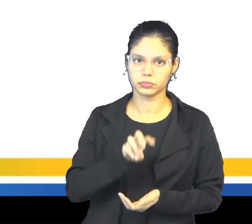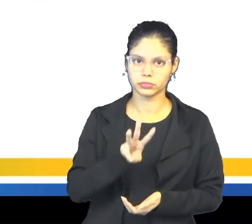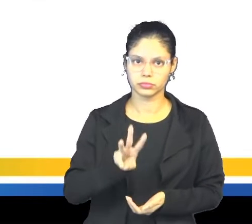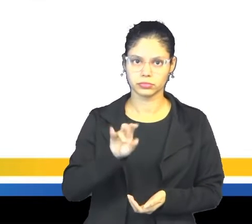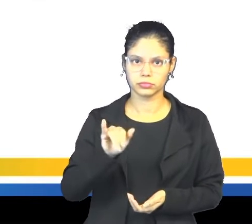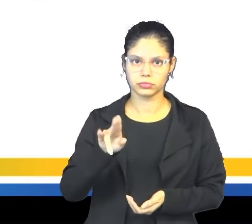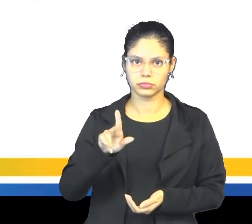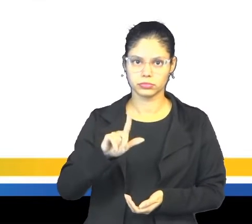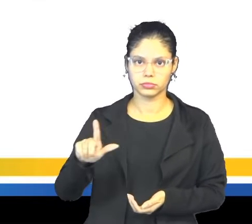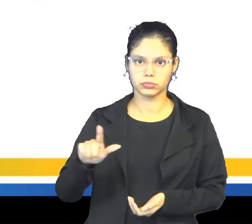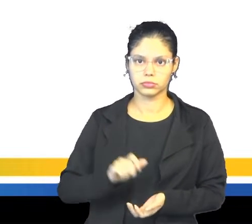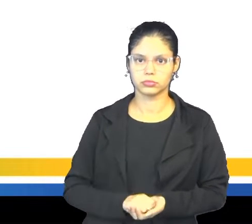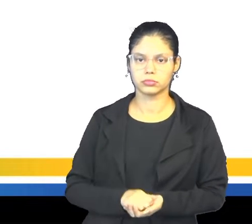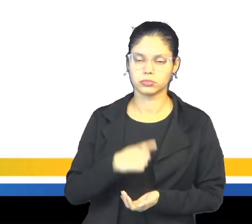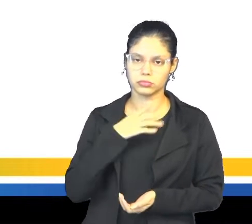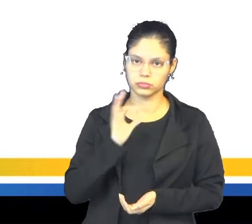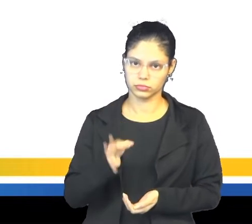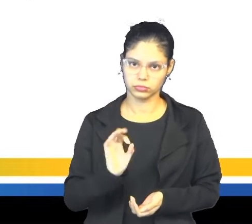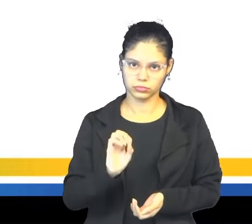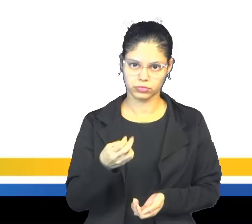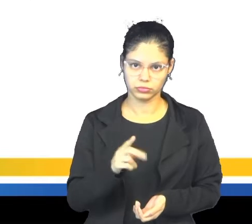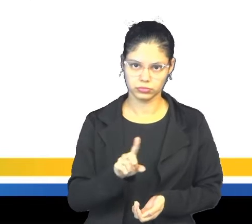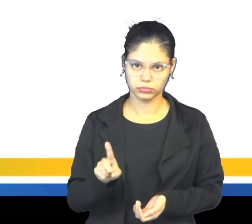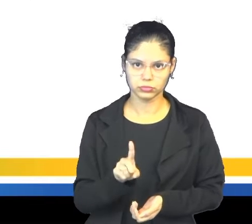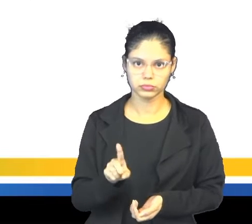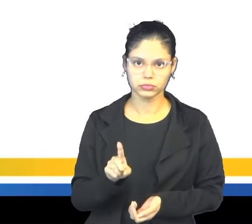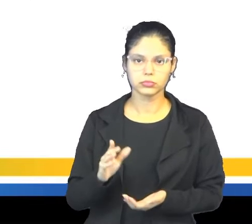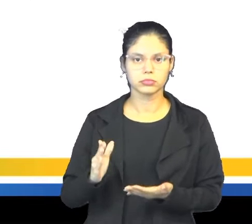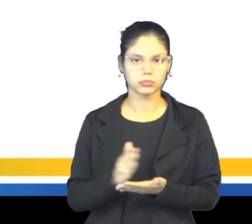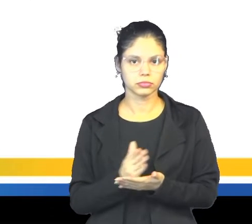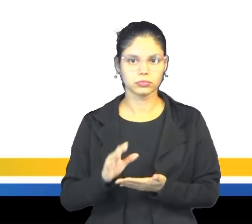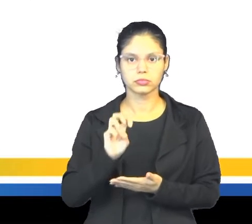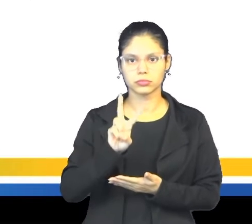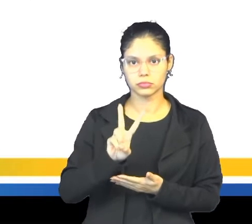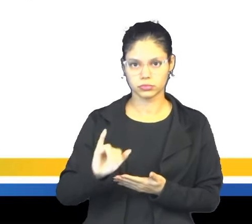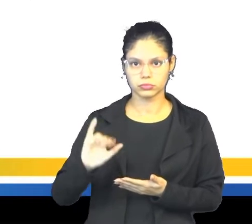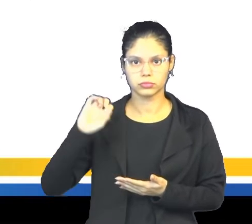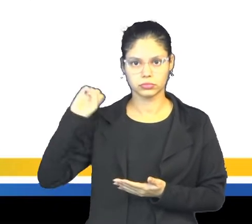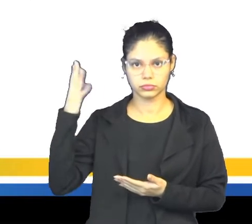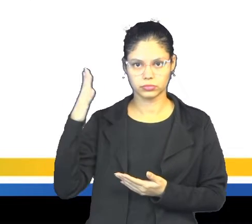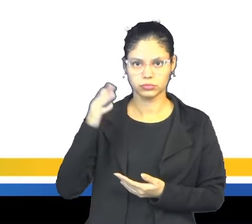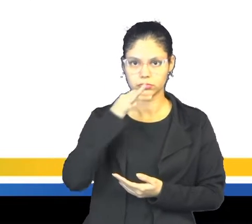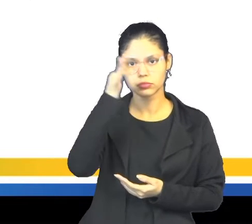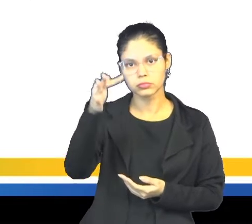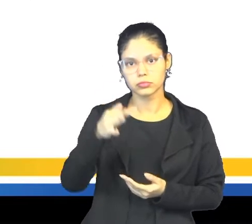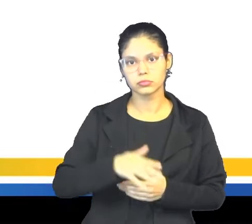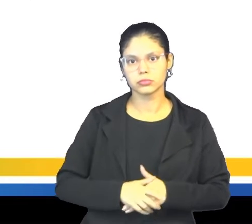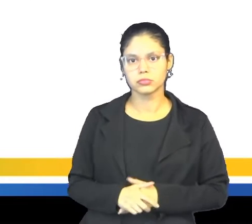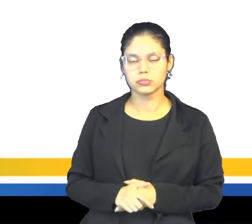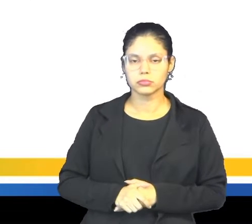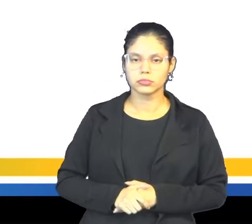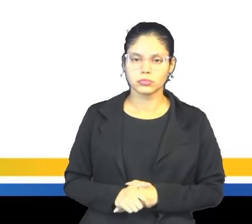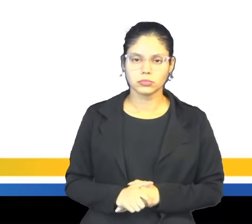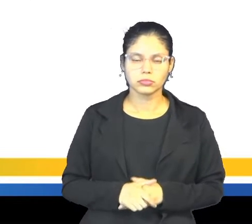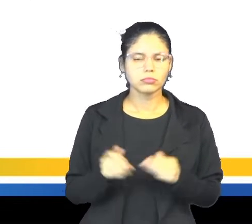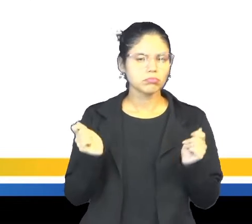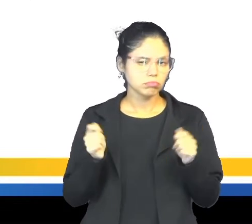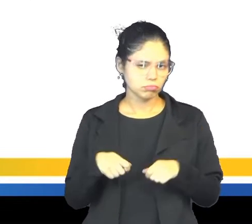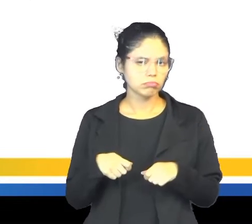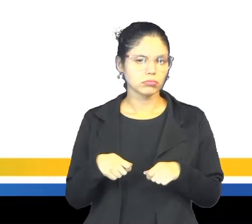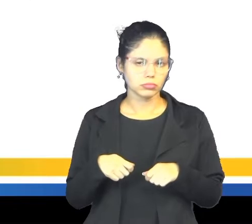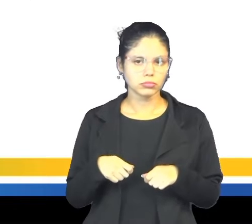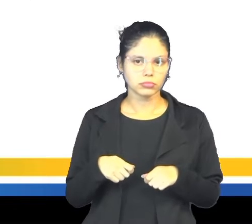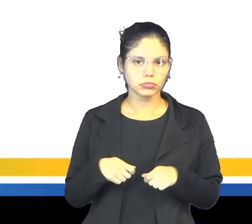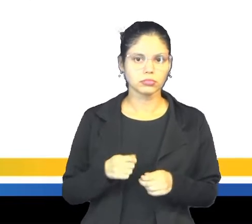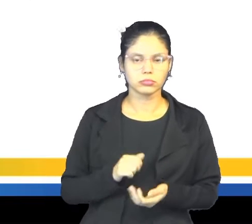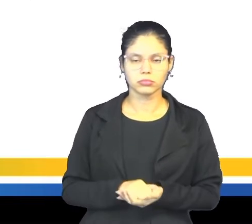porque independente de você ter certeza ou não, é algo que vai acontecer, né, no futuro, muito provavelmente. Portanto, você